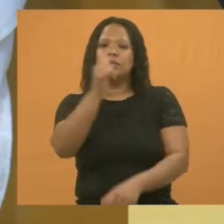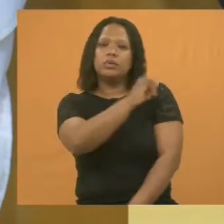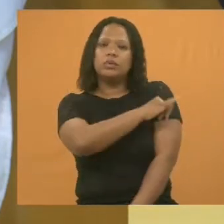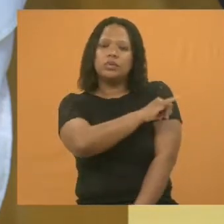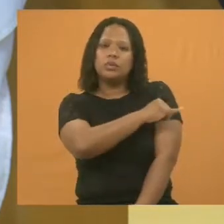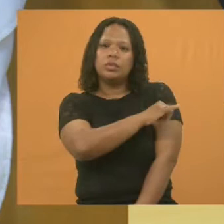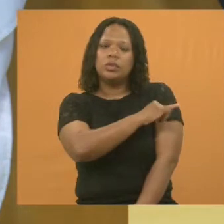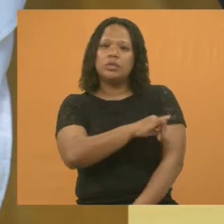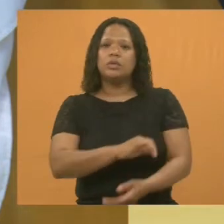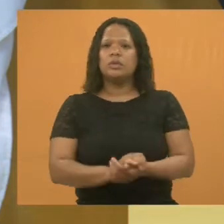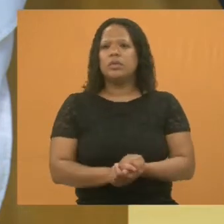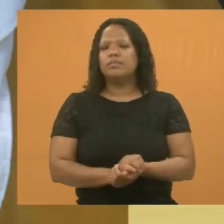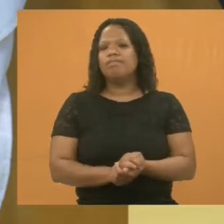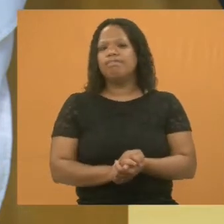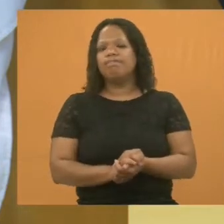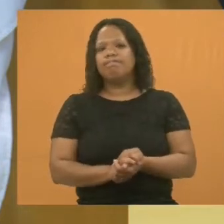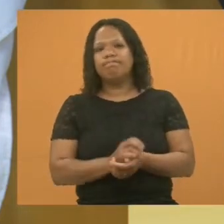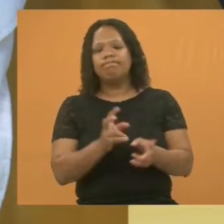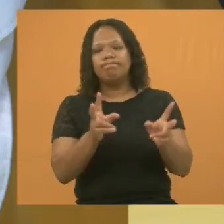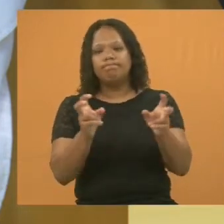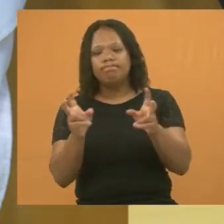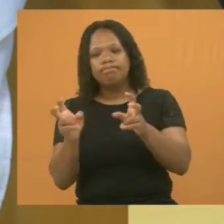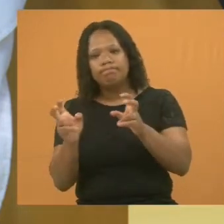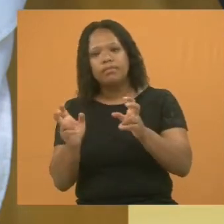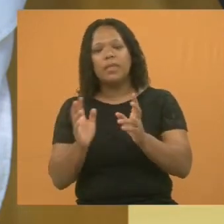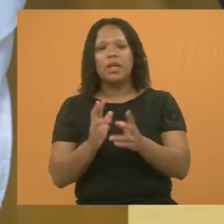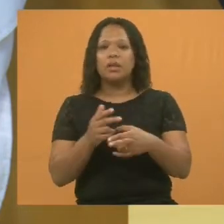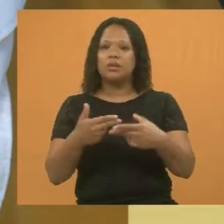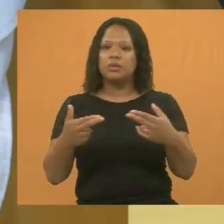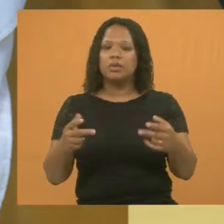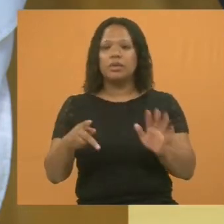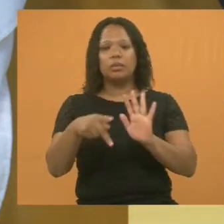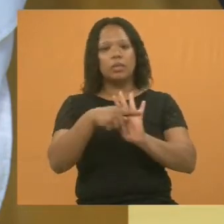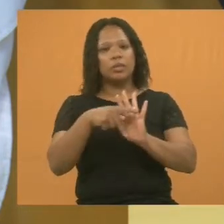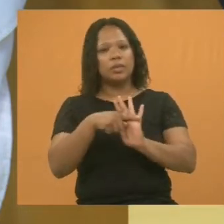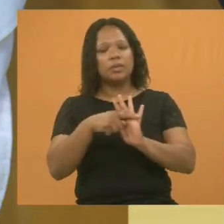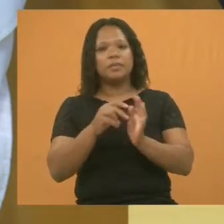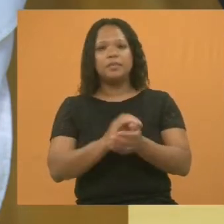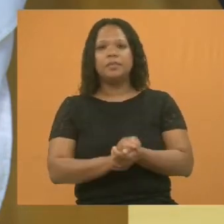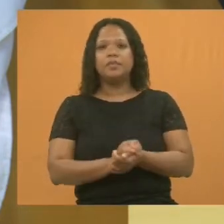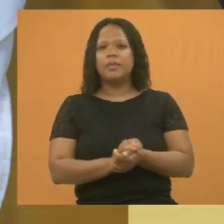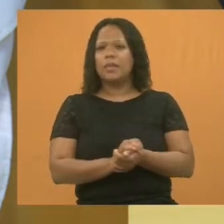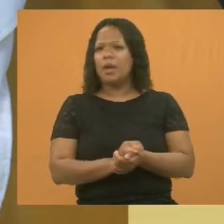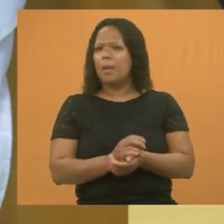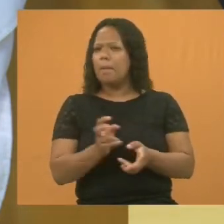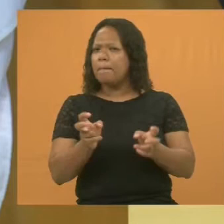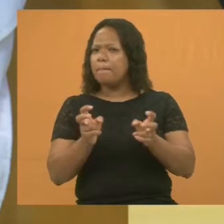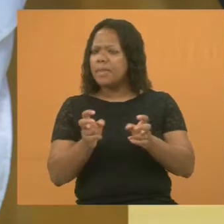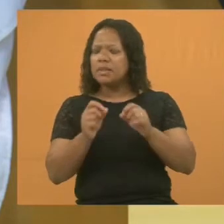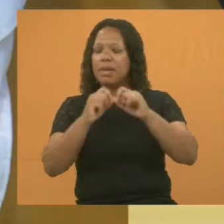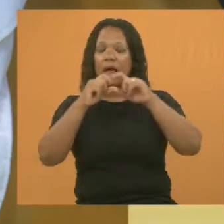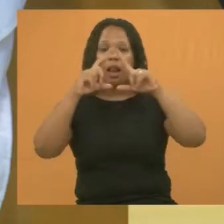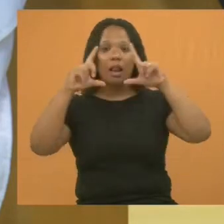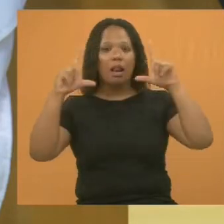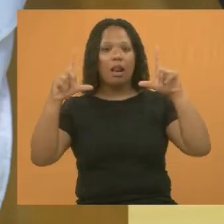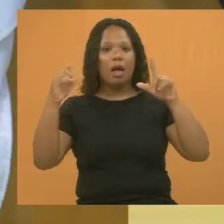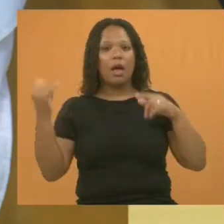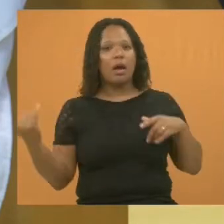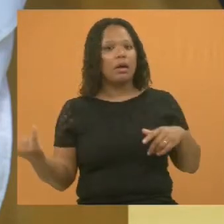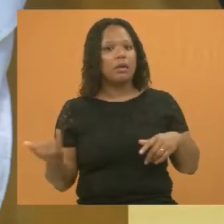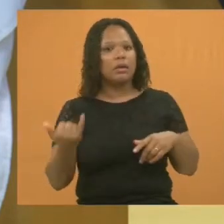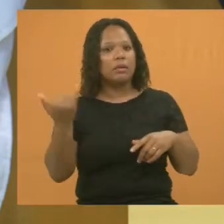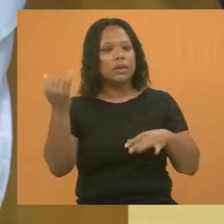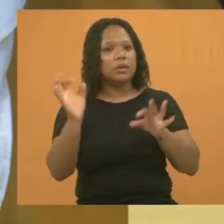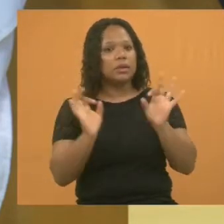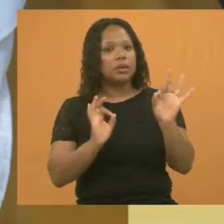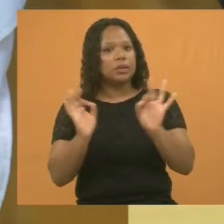Considerando todos esses aspectos relacionados à questão pública, passei então a ver com clareza a importância de se elaborar